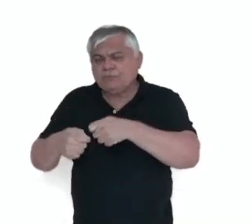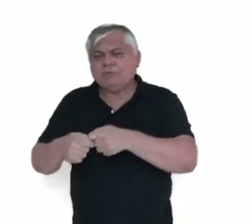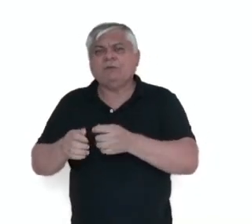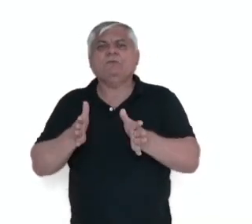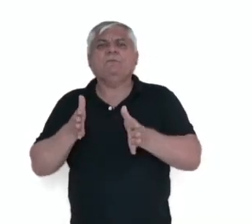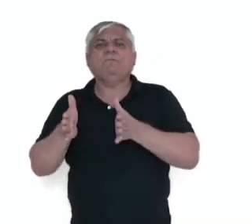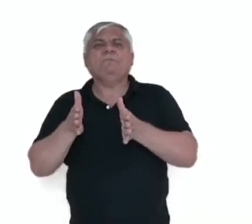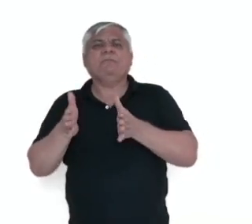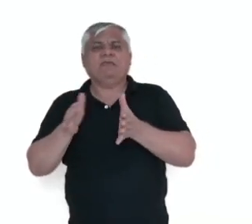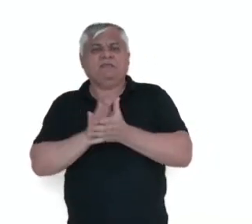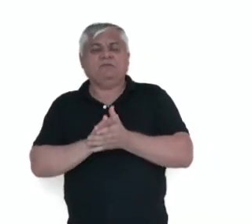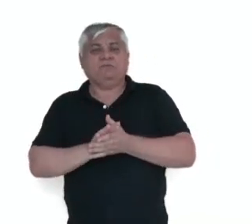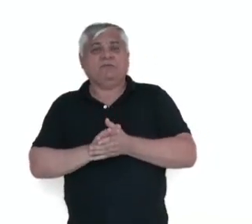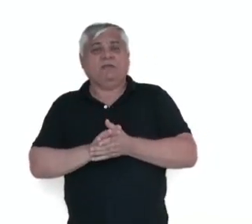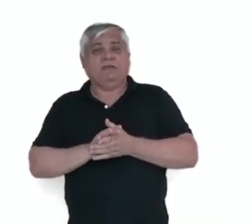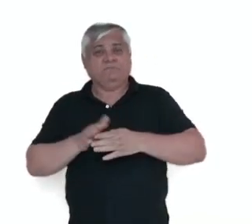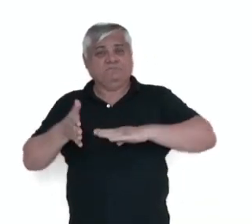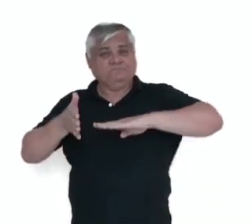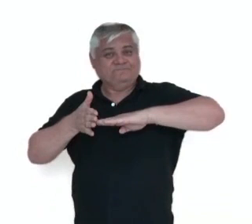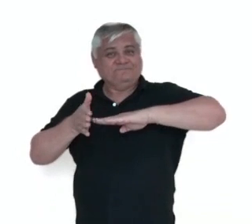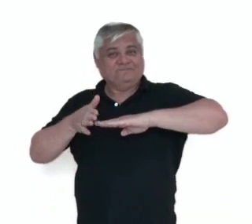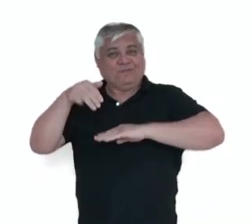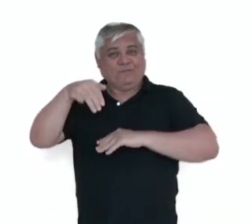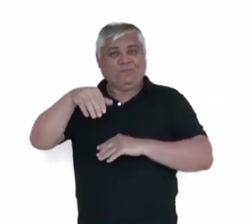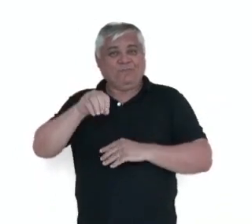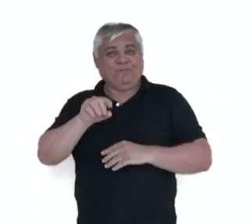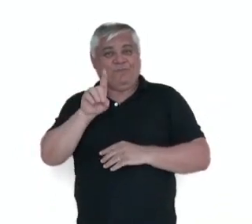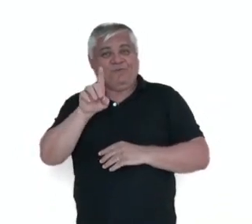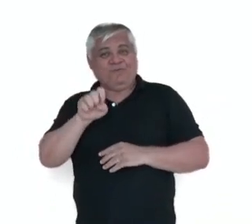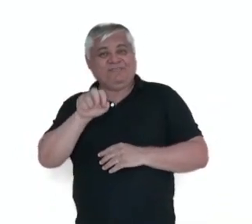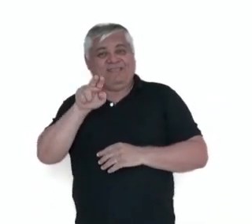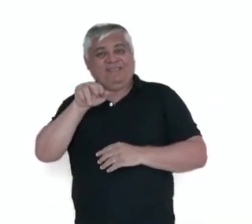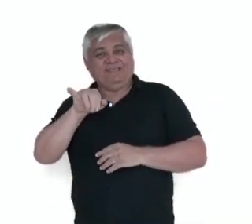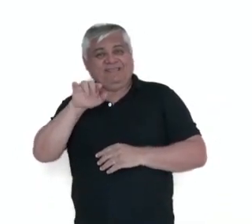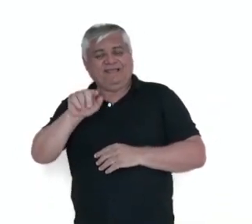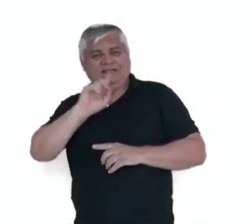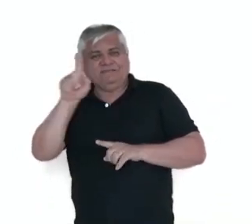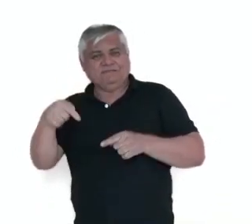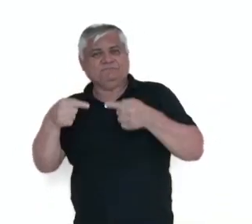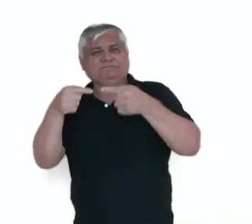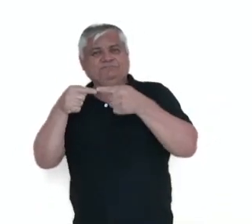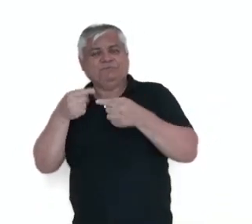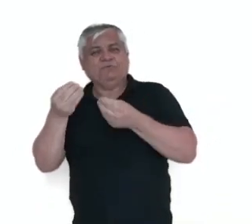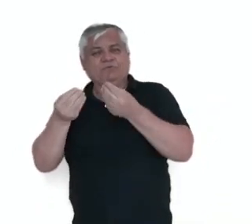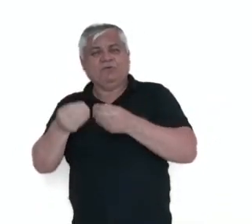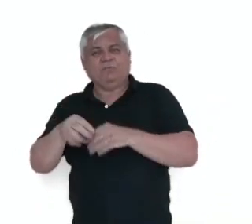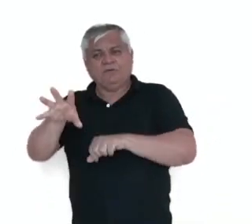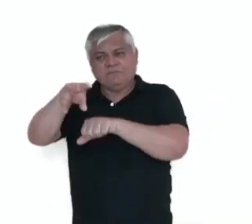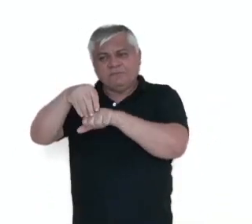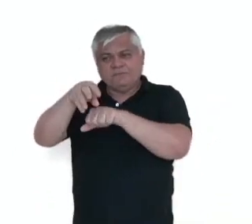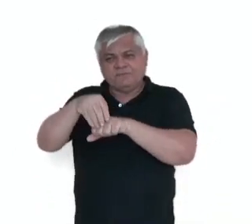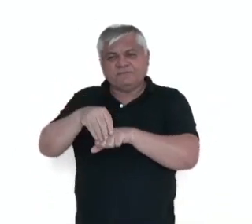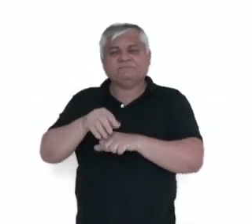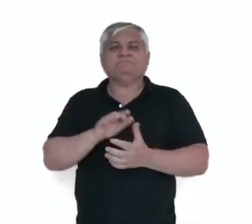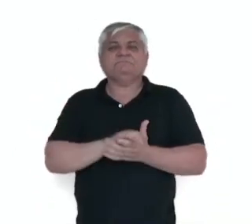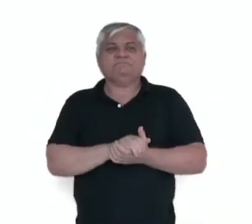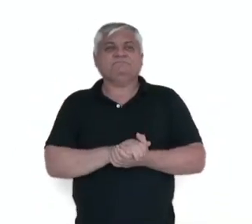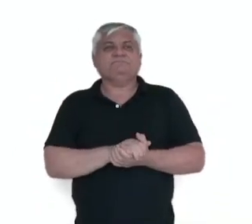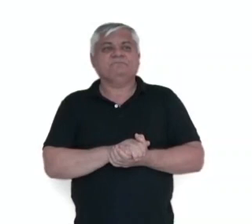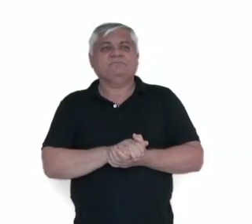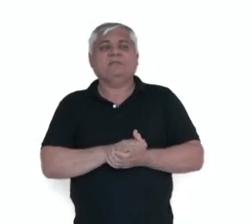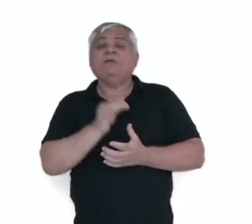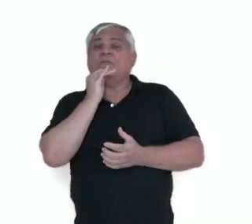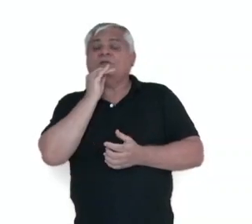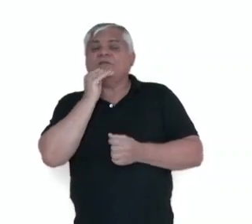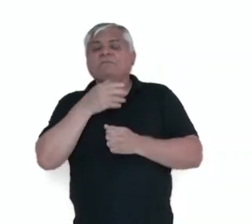da modernidade, que dá ênfase ao papel dos sentidos no processo do conhecimento. Essa corrente tem